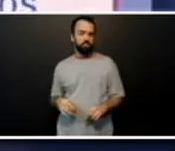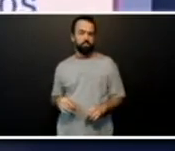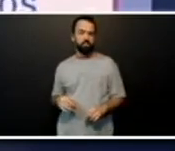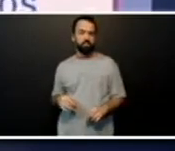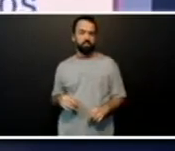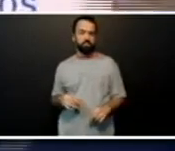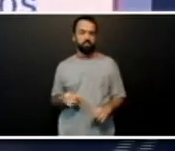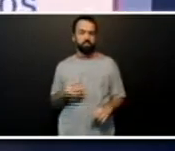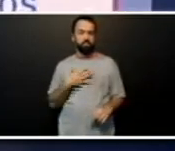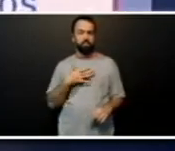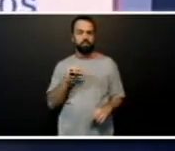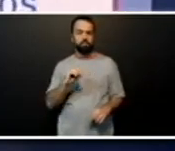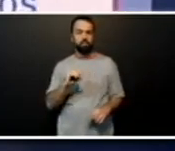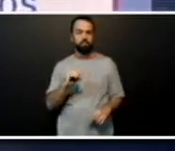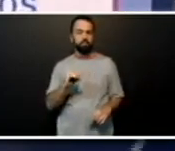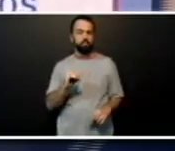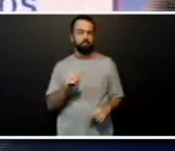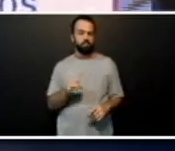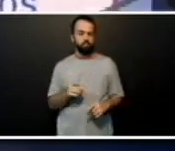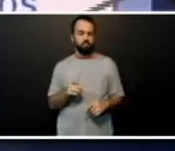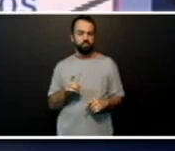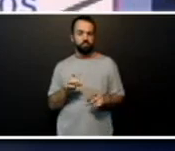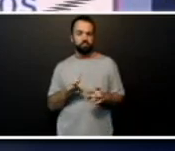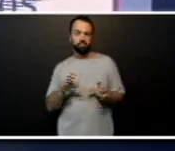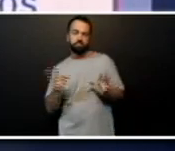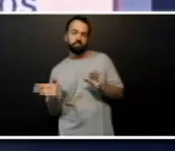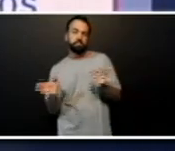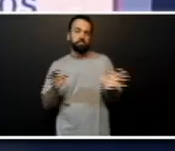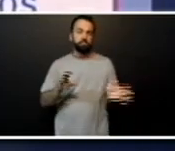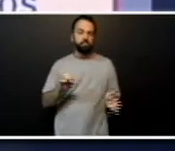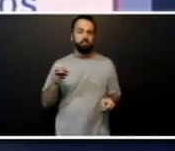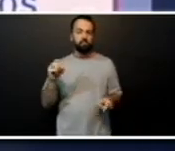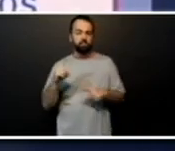E meu 0 é positivo ou negativo?